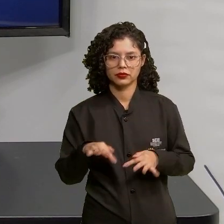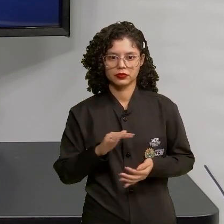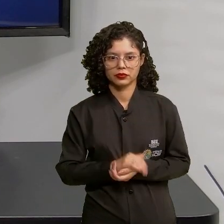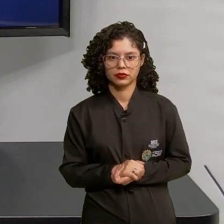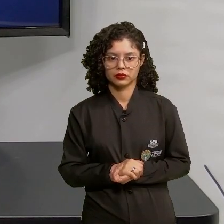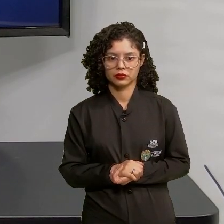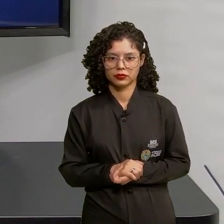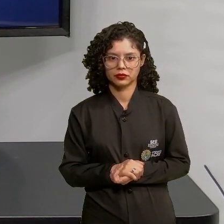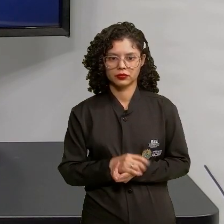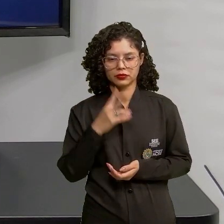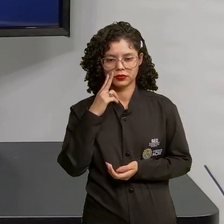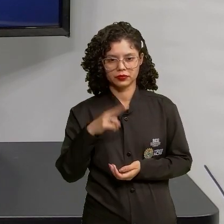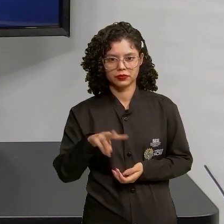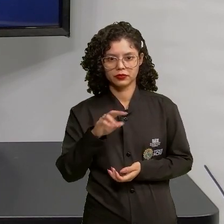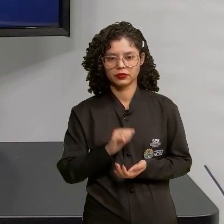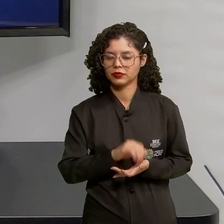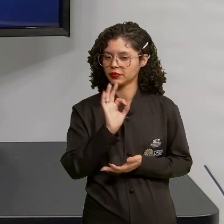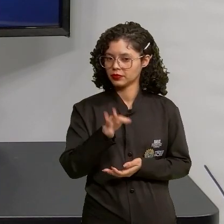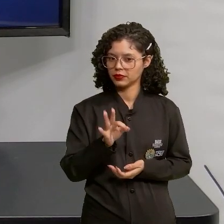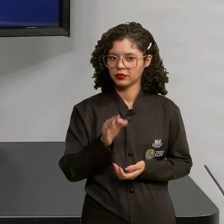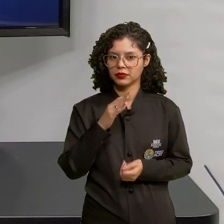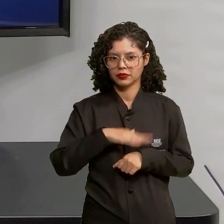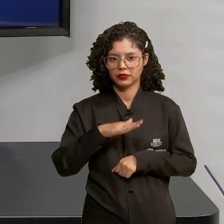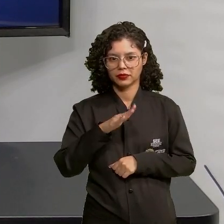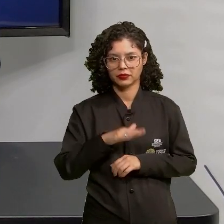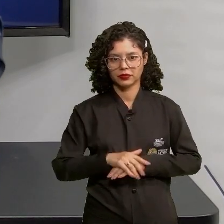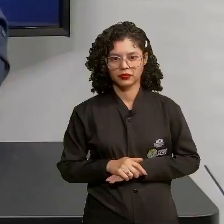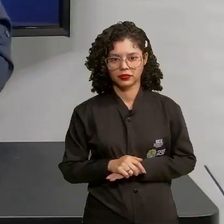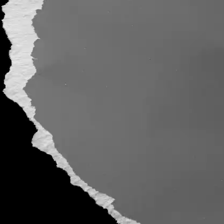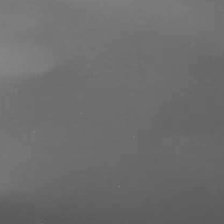a gente confere para saber se você acertou mais aí, tá?